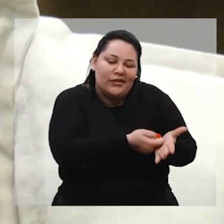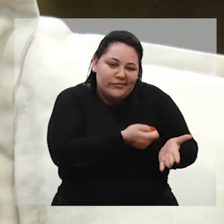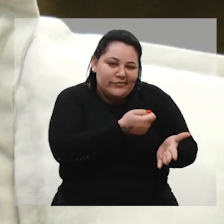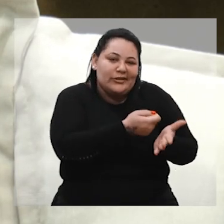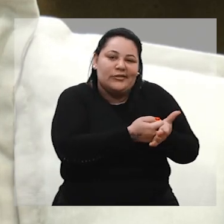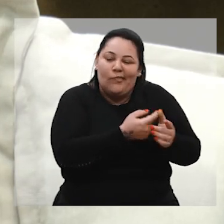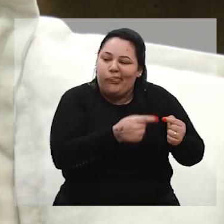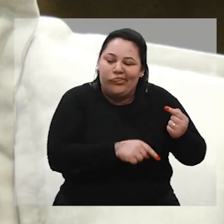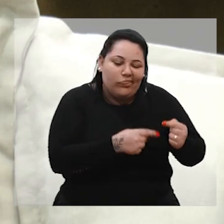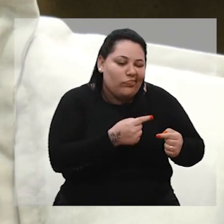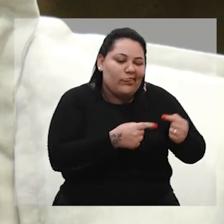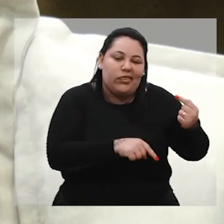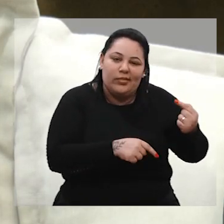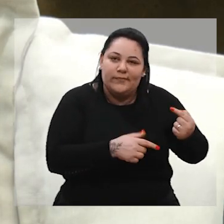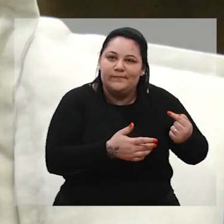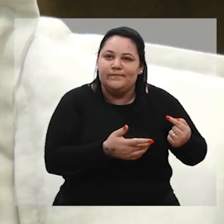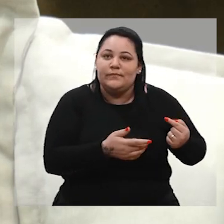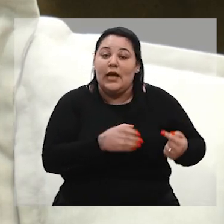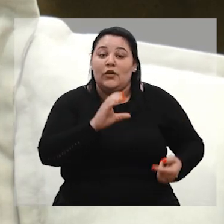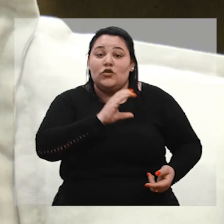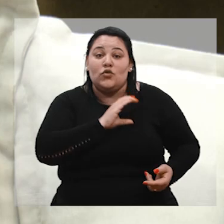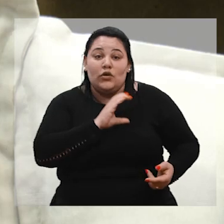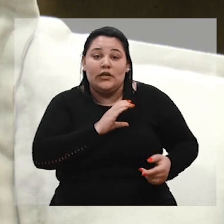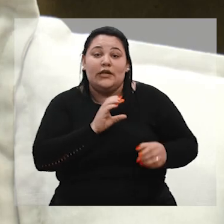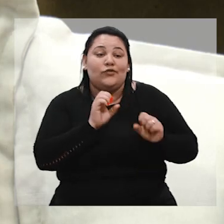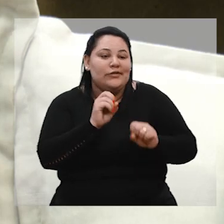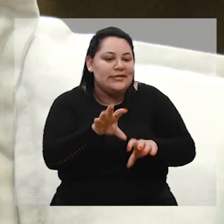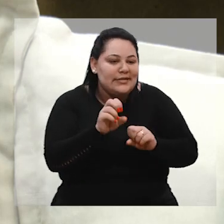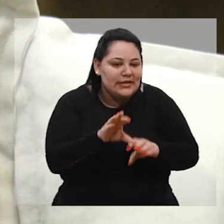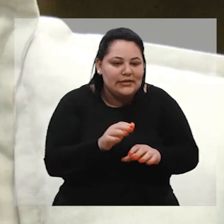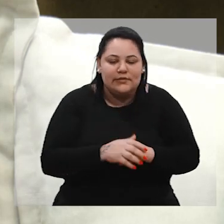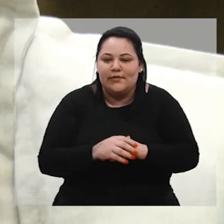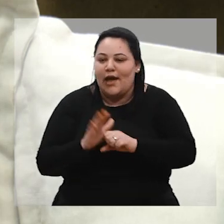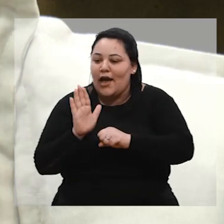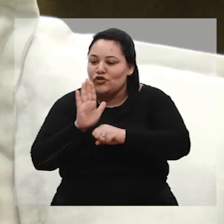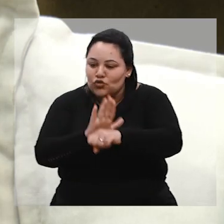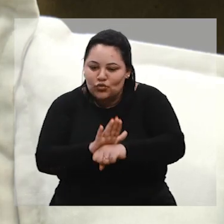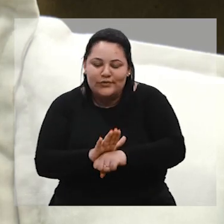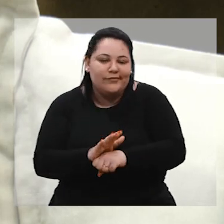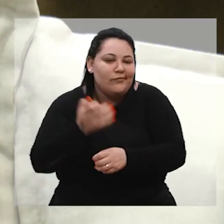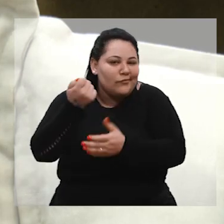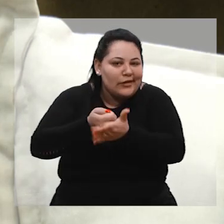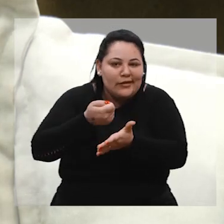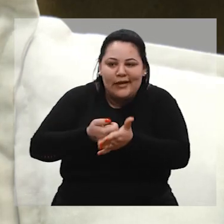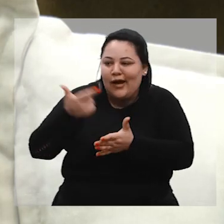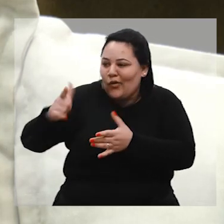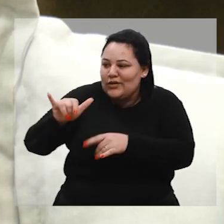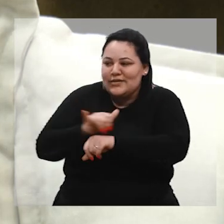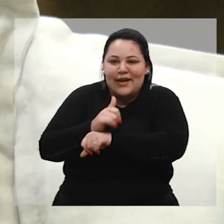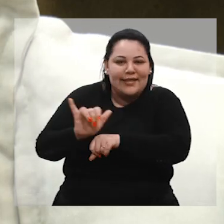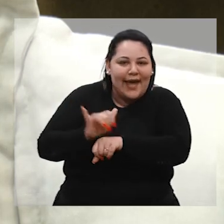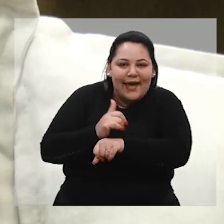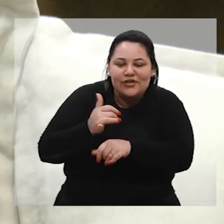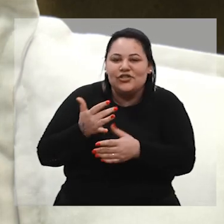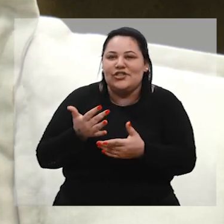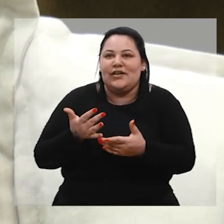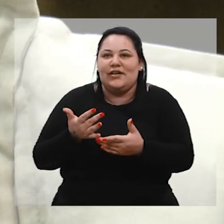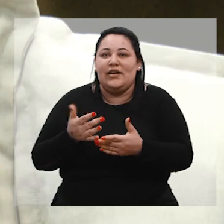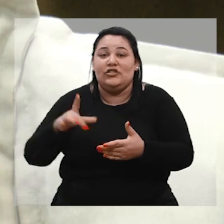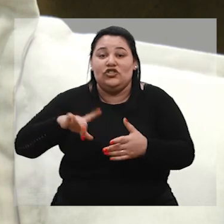não está conseguindo evoluir, já tentei isso, já tentei aquilo, né? O nosso coordenador nos orienta, olha, vamos